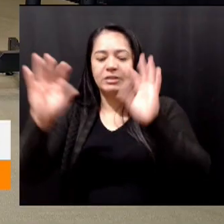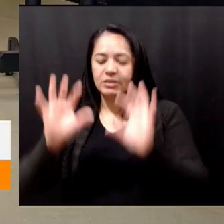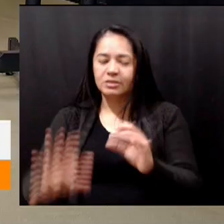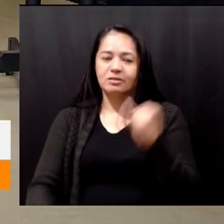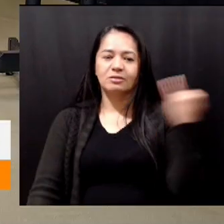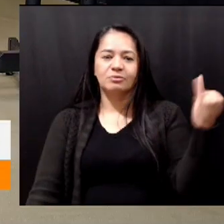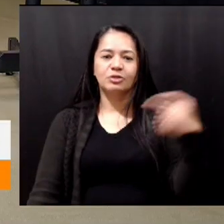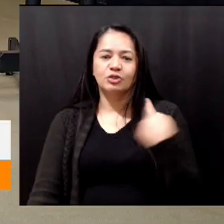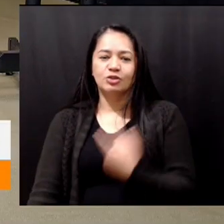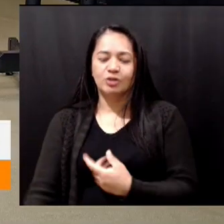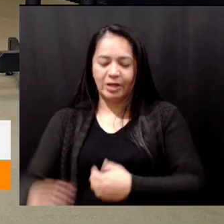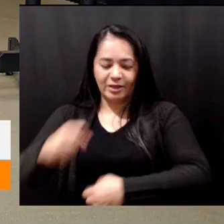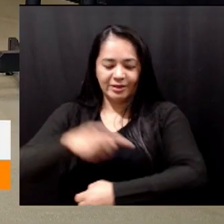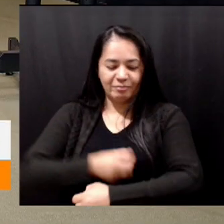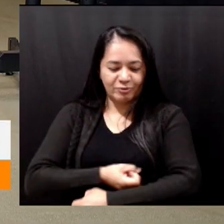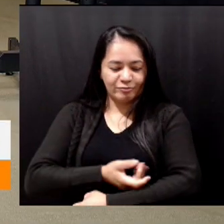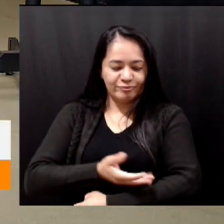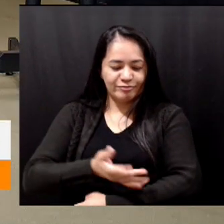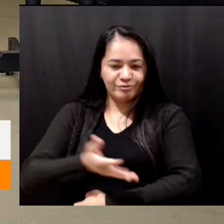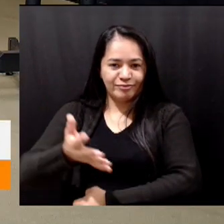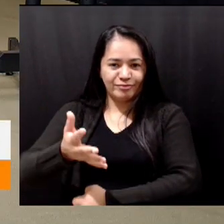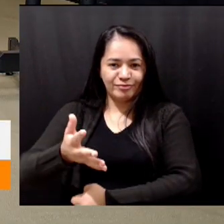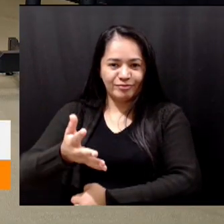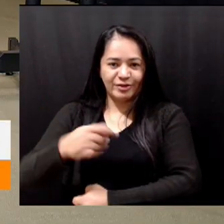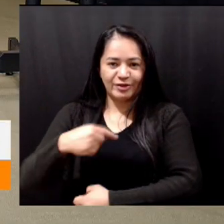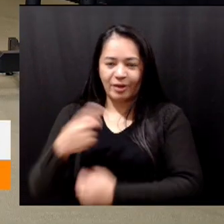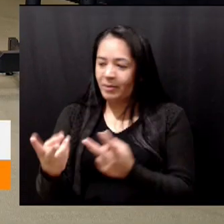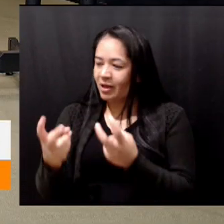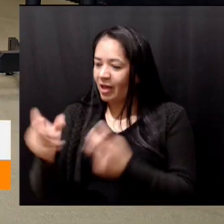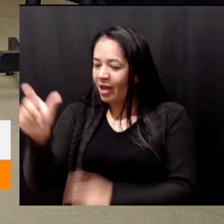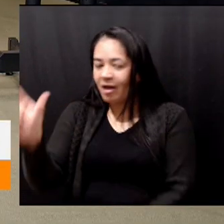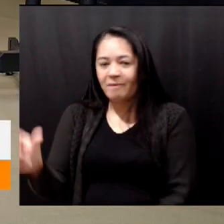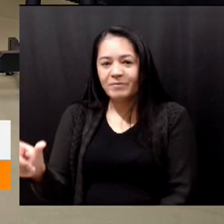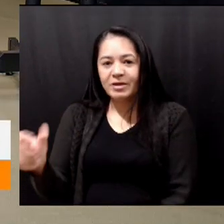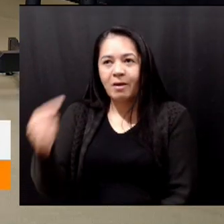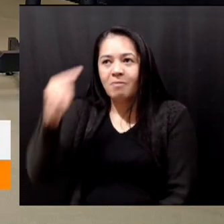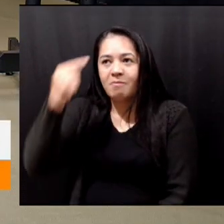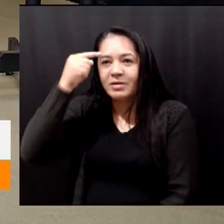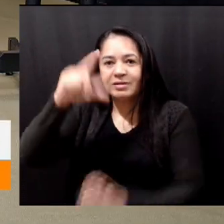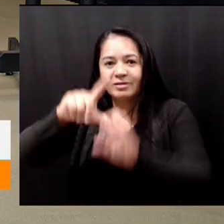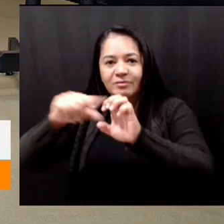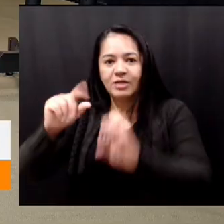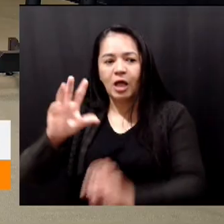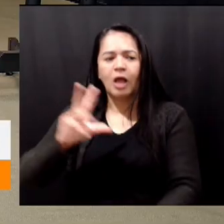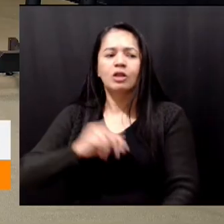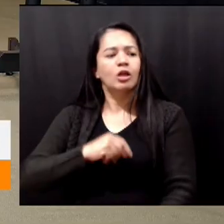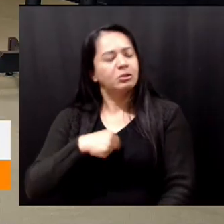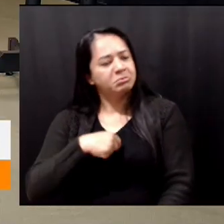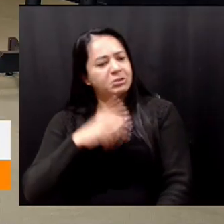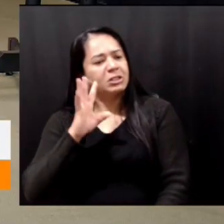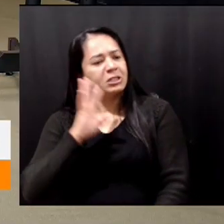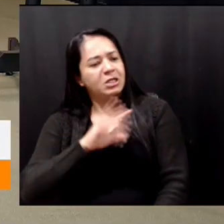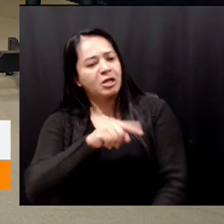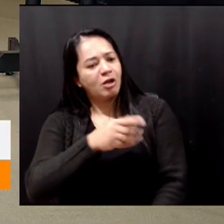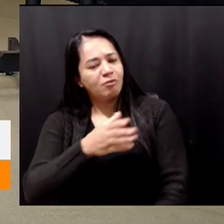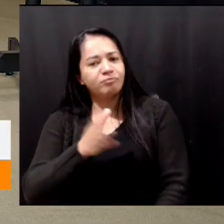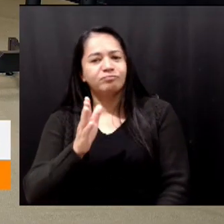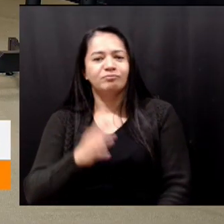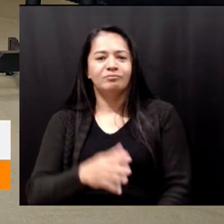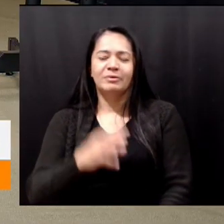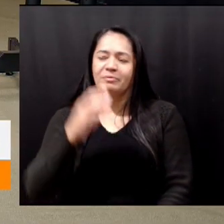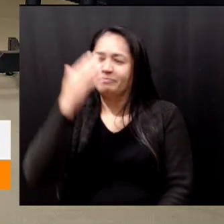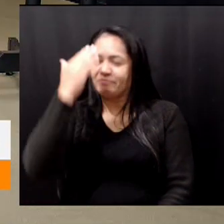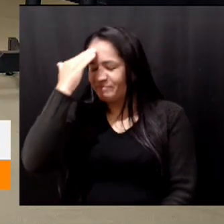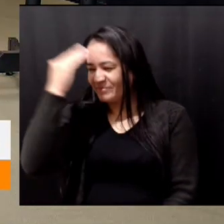de repente a gente pega uma pessoa aí que está pensando em empreender, fala, não, mas eu vou por esse caminho, e é bom demais. Então, obrigada pelo